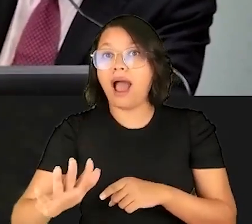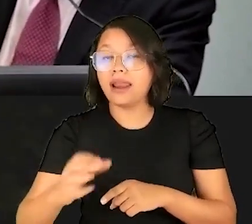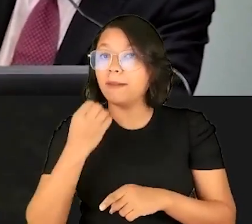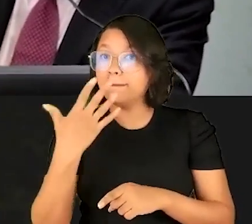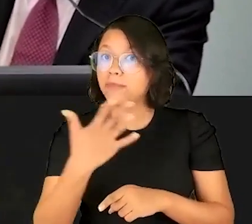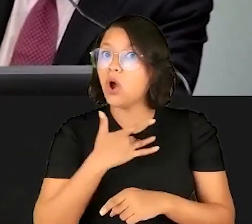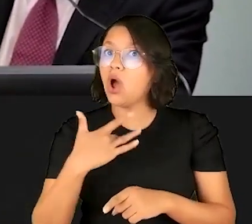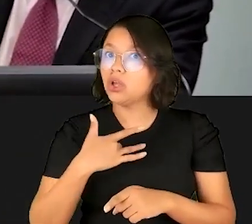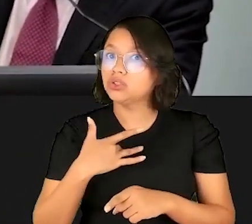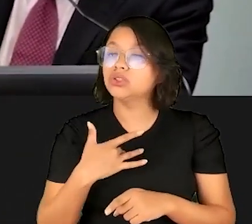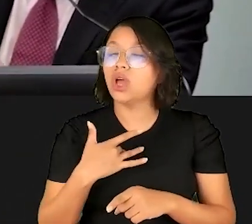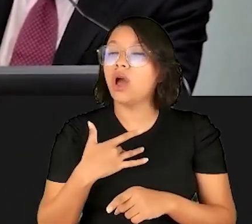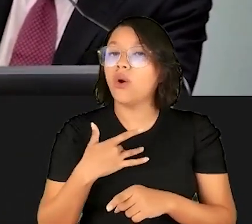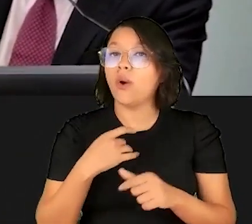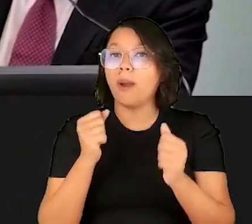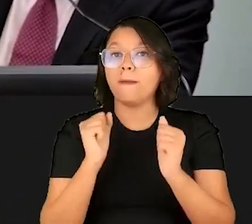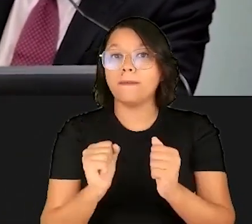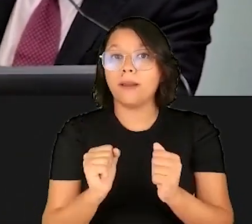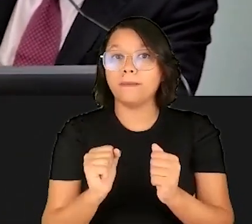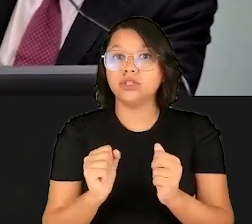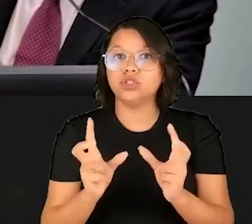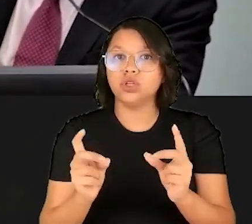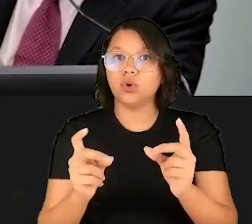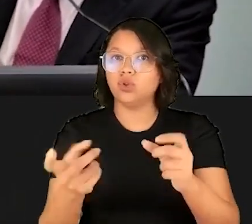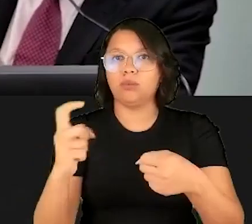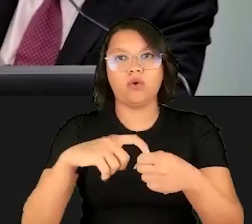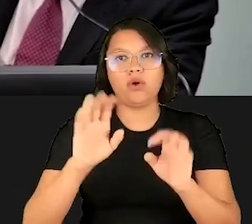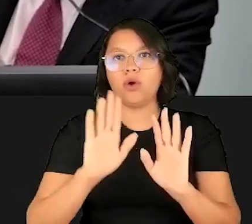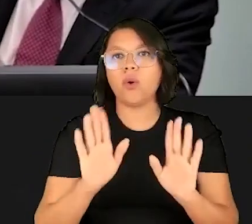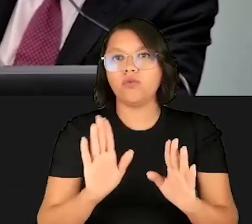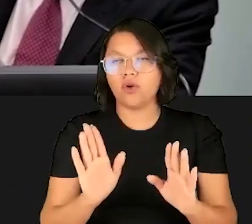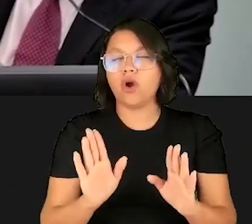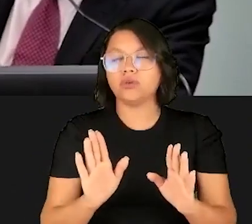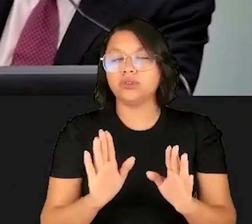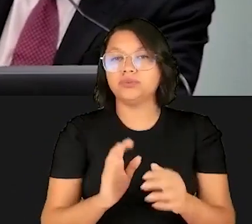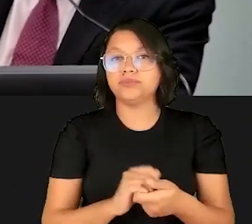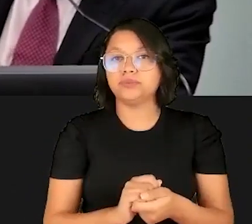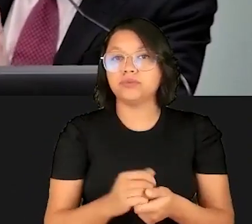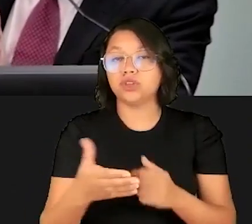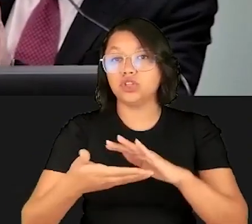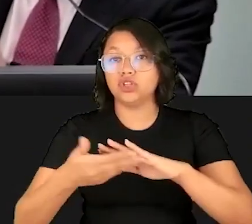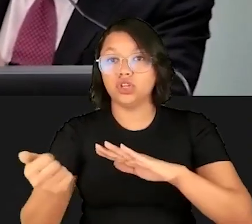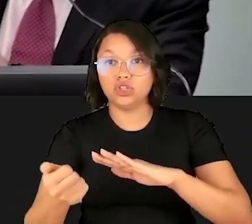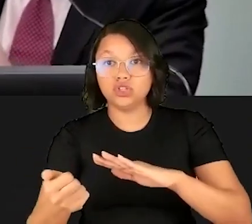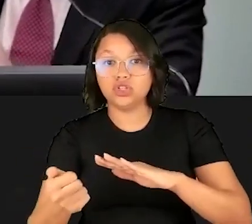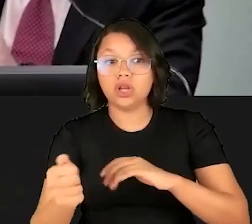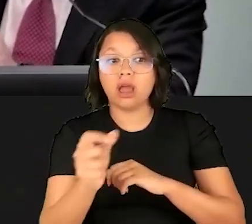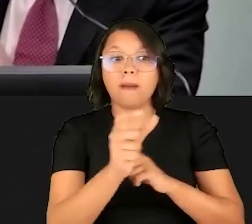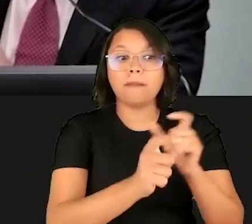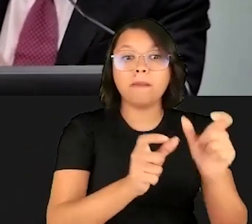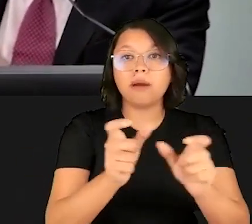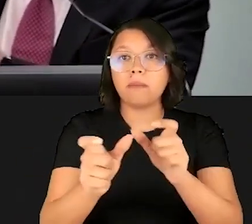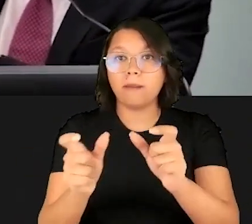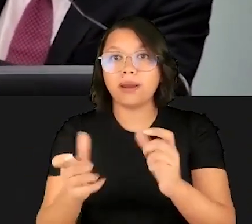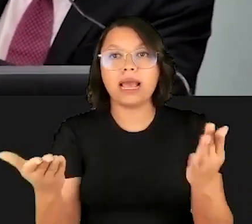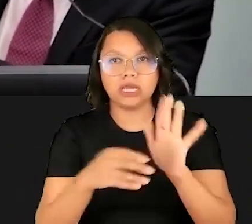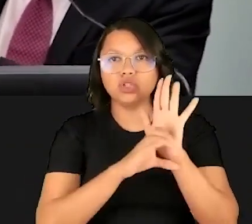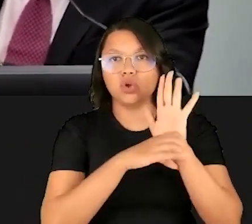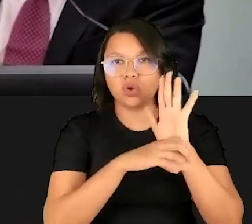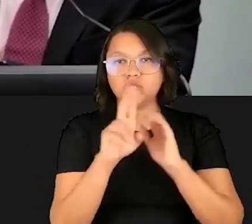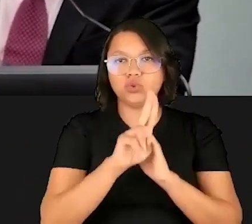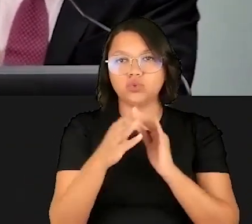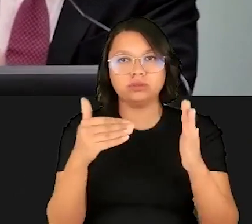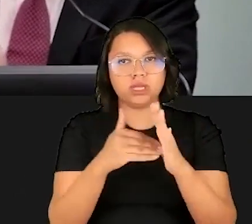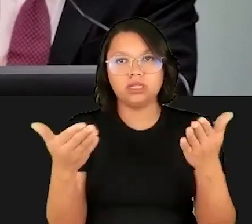redor para permitir que o tumor não volte. Você tem que tirar os linfonodos que fazem a drenagem. Esses conceitos nós usamos até hoje. Halsted